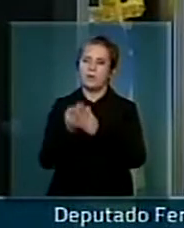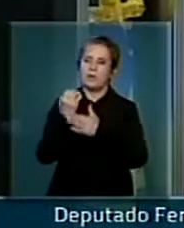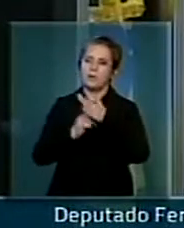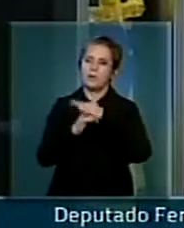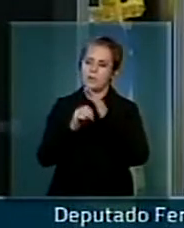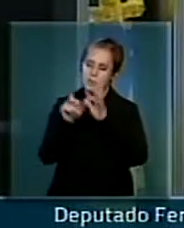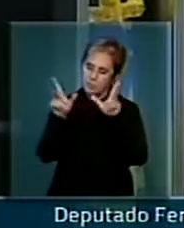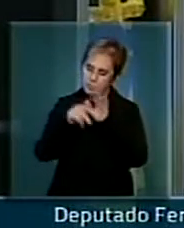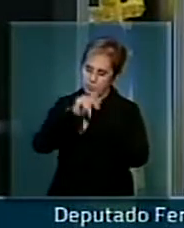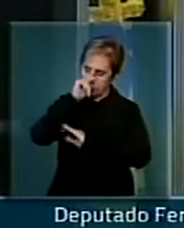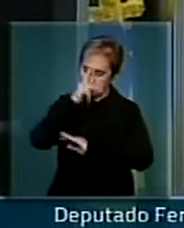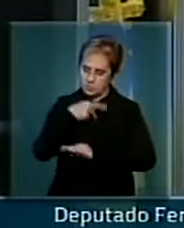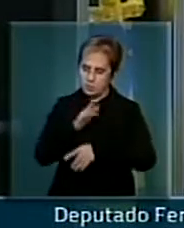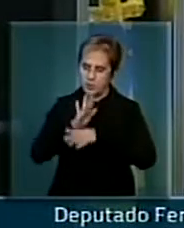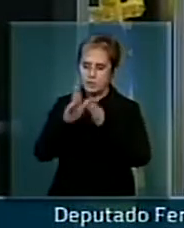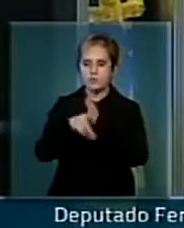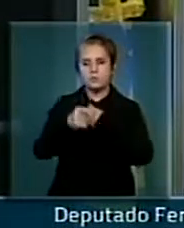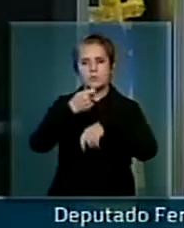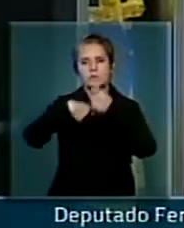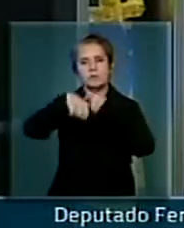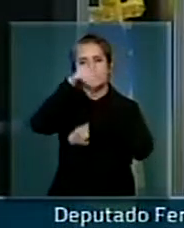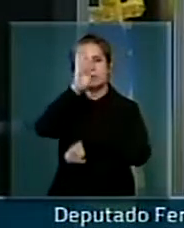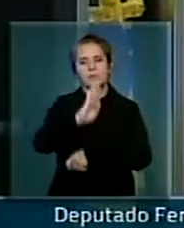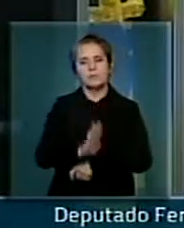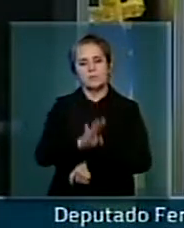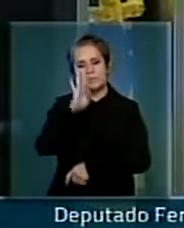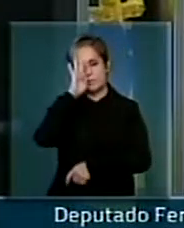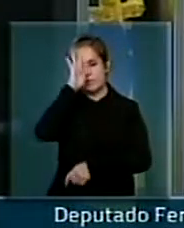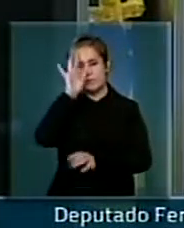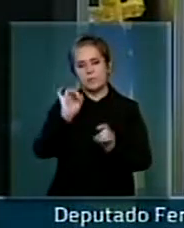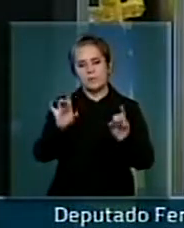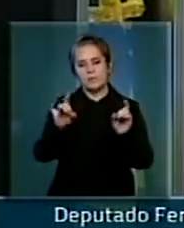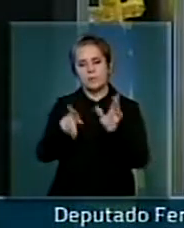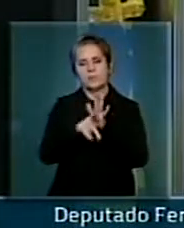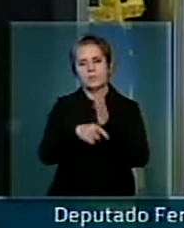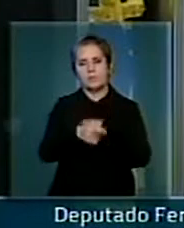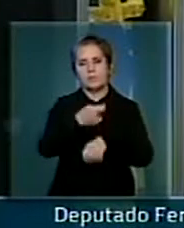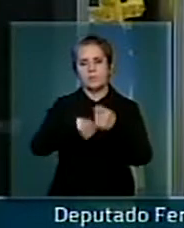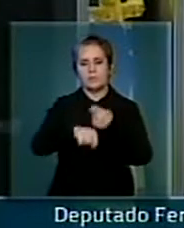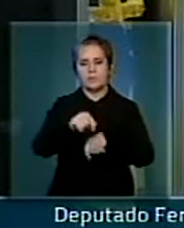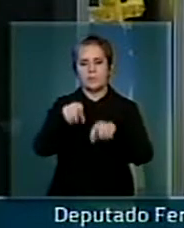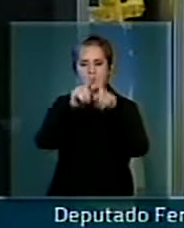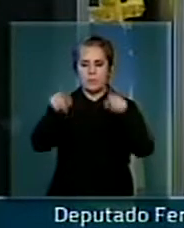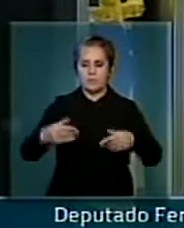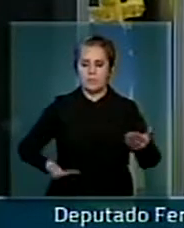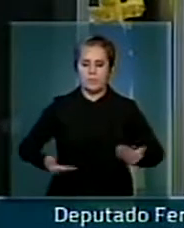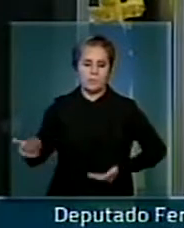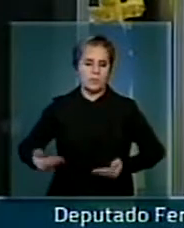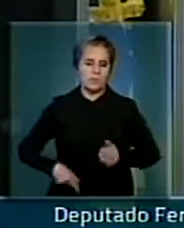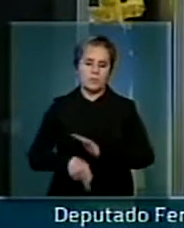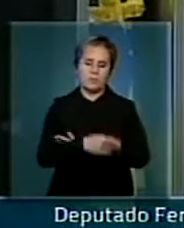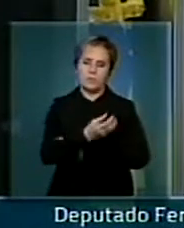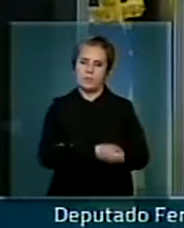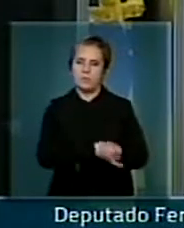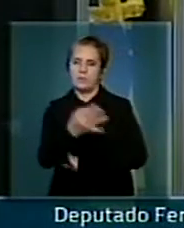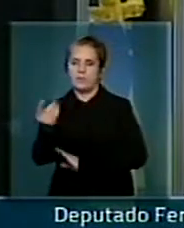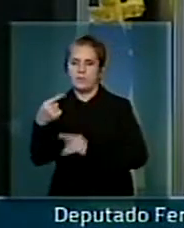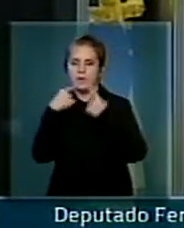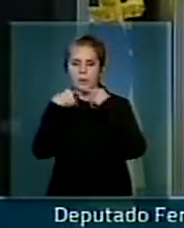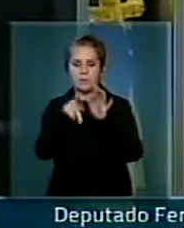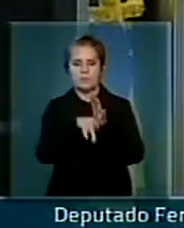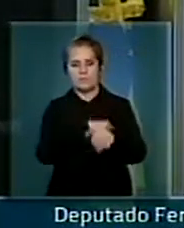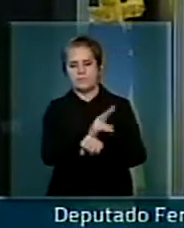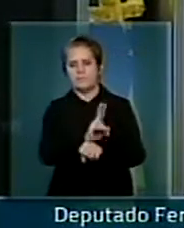modo inegável a economia brasileira, especialmente no setor de comércio e de serviço. Os críticos de